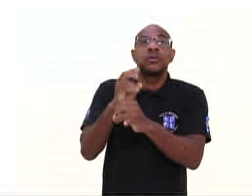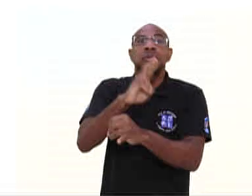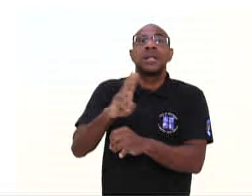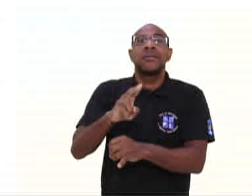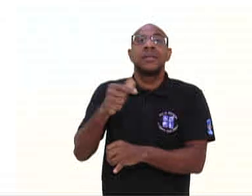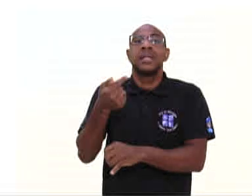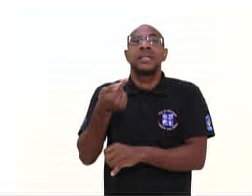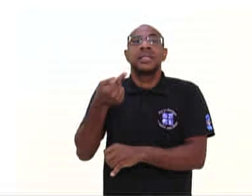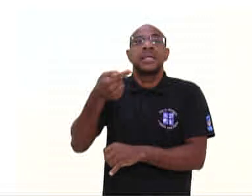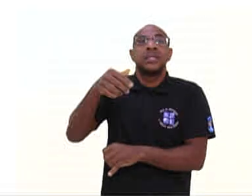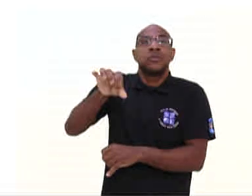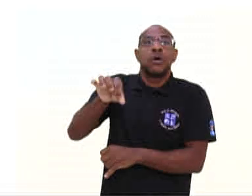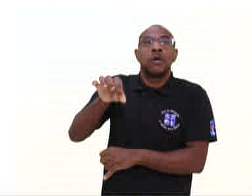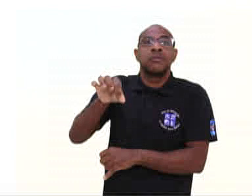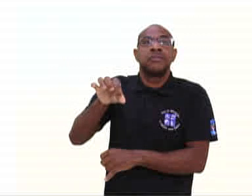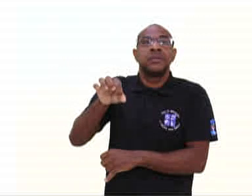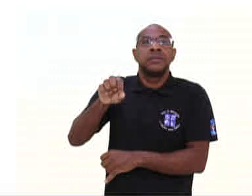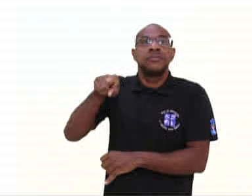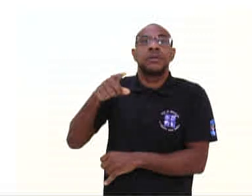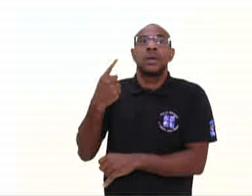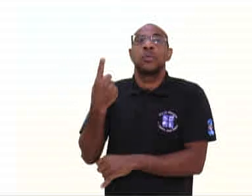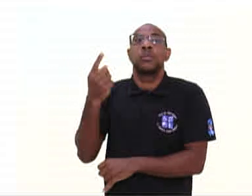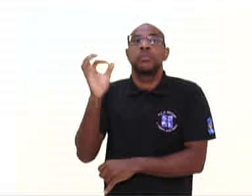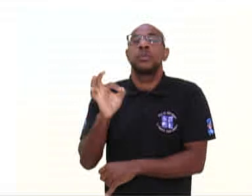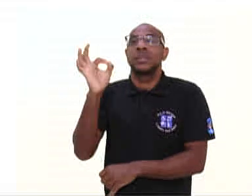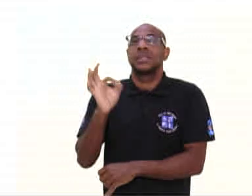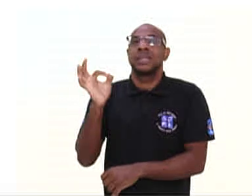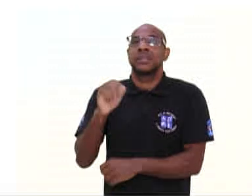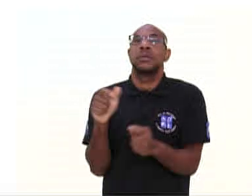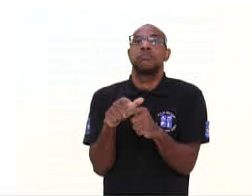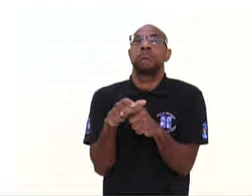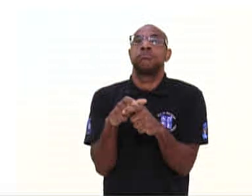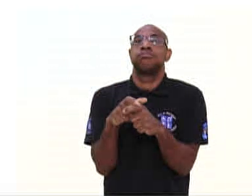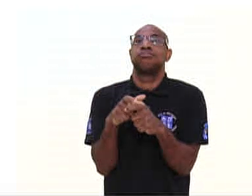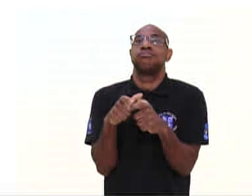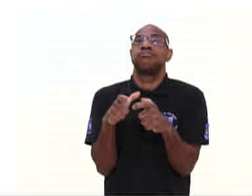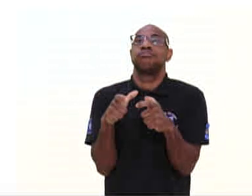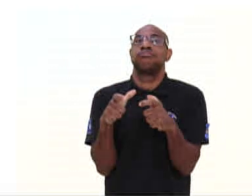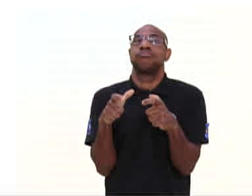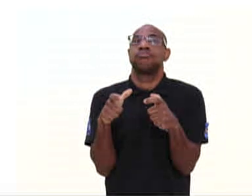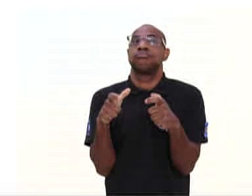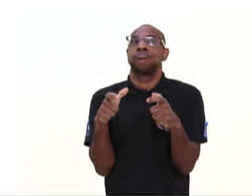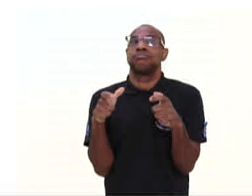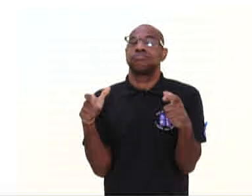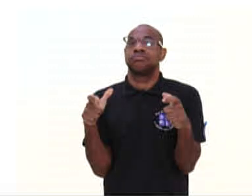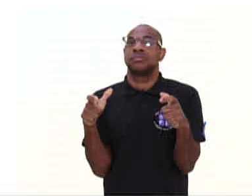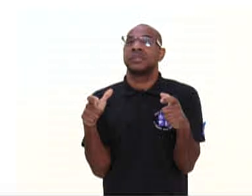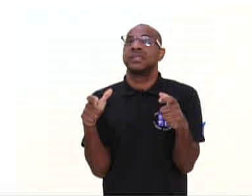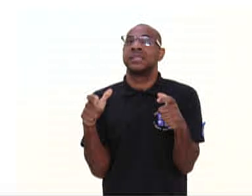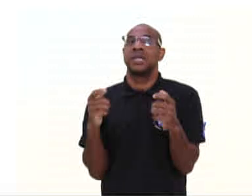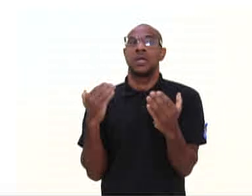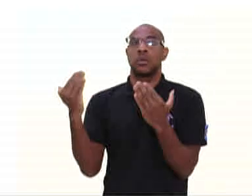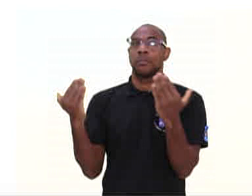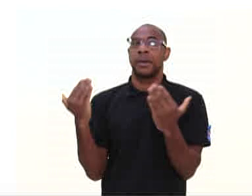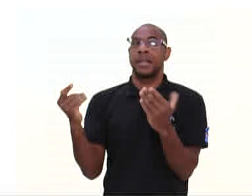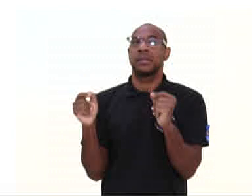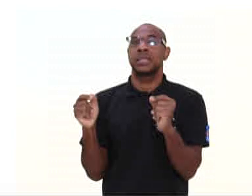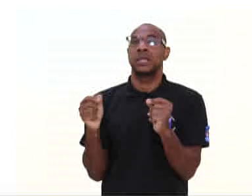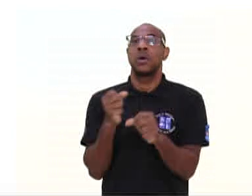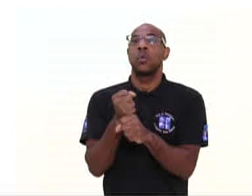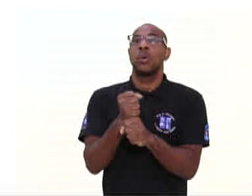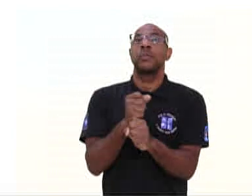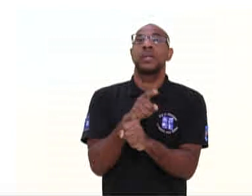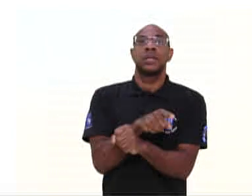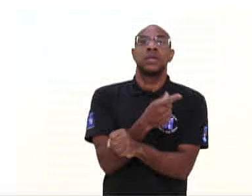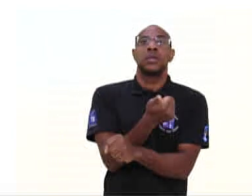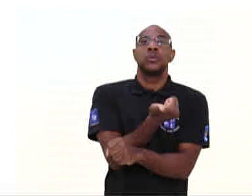79,1% dos domicílios brasileiros. Um crescimento considerável se comparado ao ano de 2017,